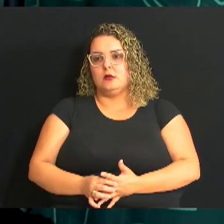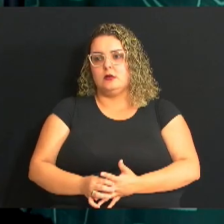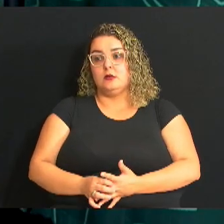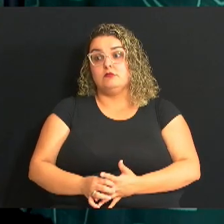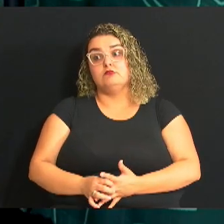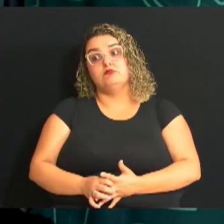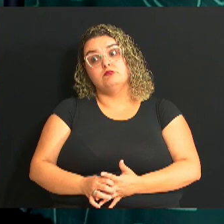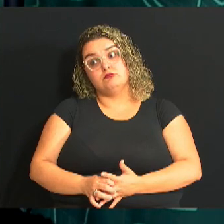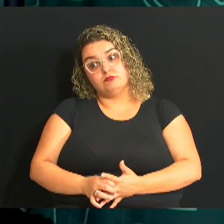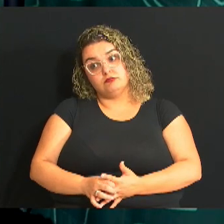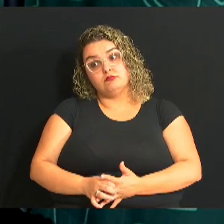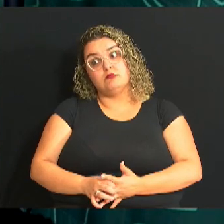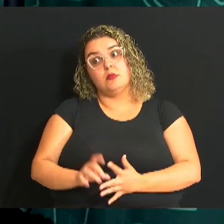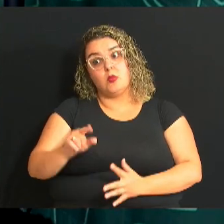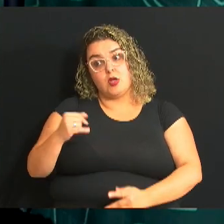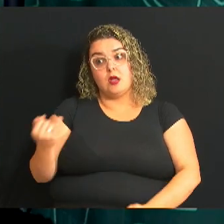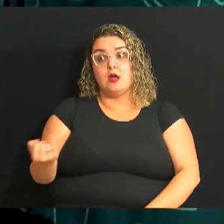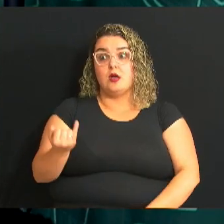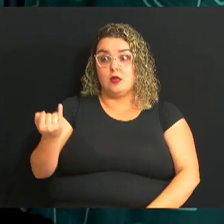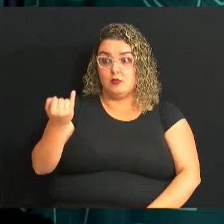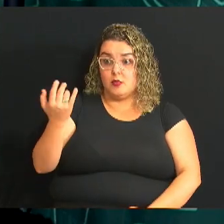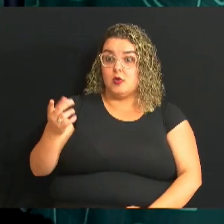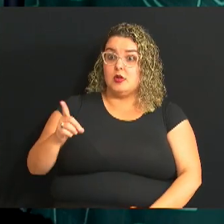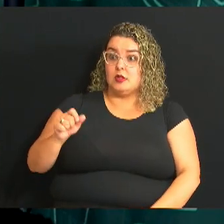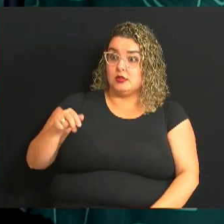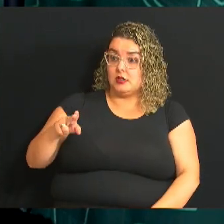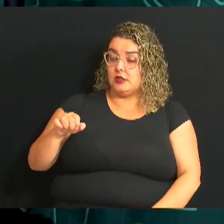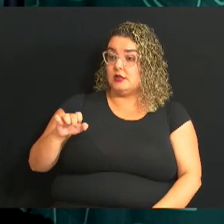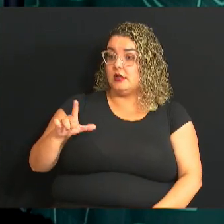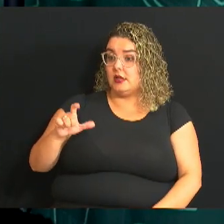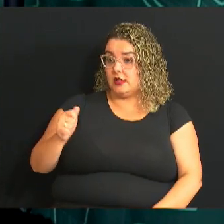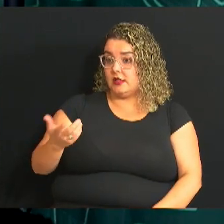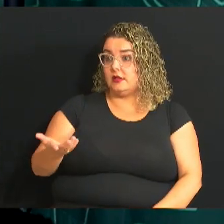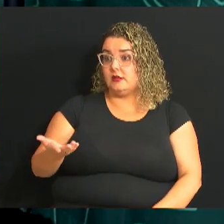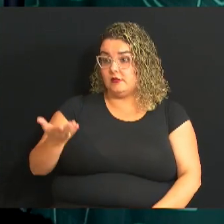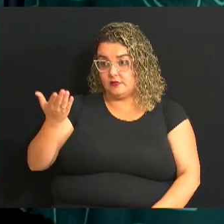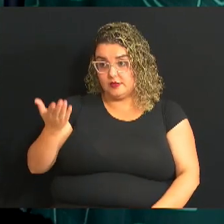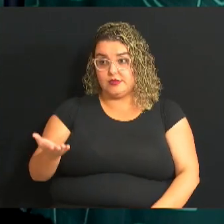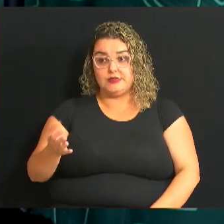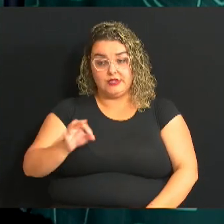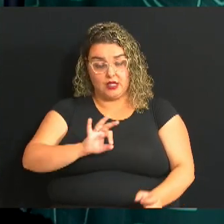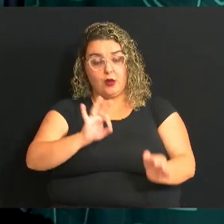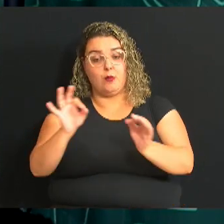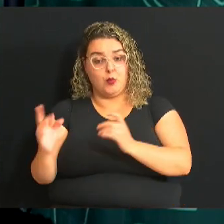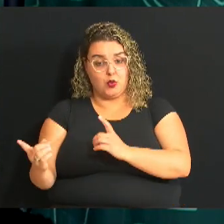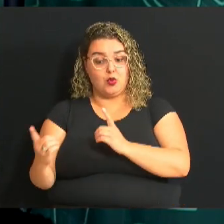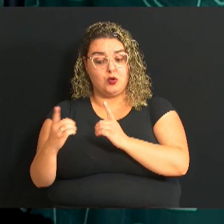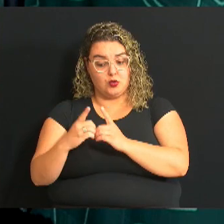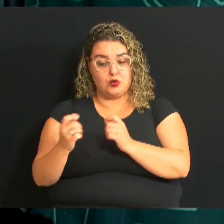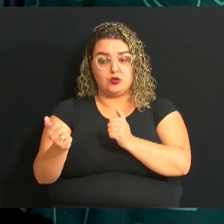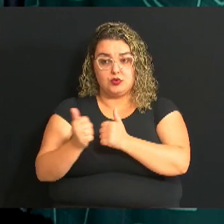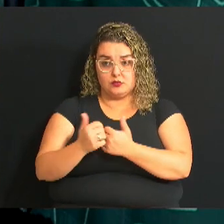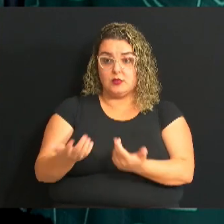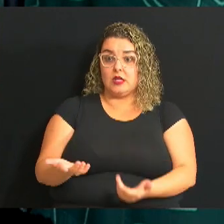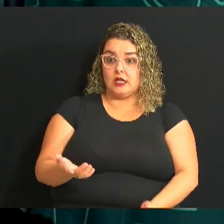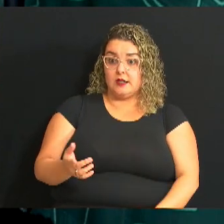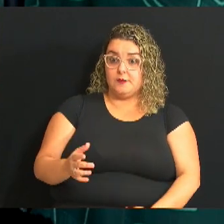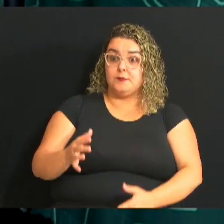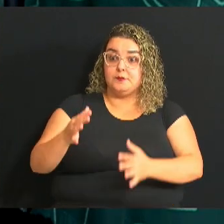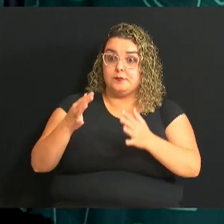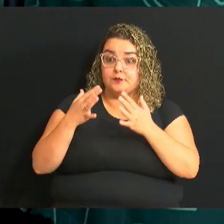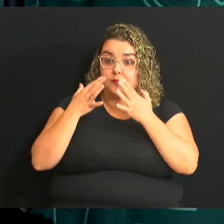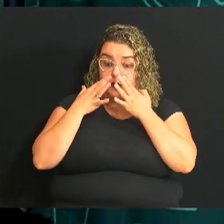Isso é super importante, né, Daniela? Você que, né, que acompanhou de pertinho, tem sido,